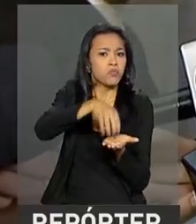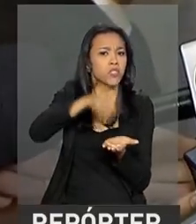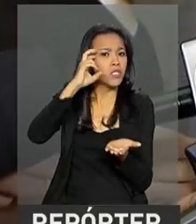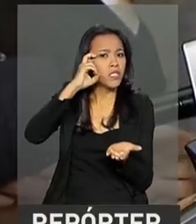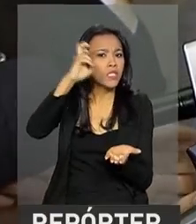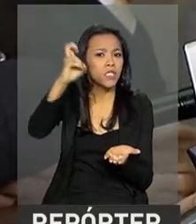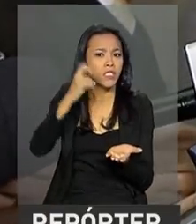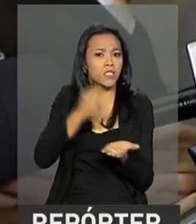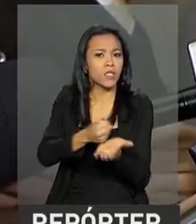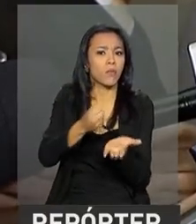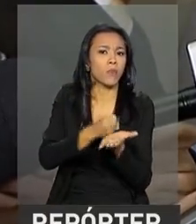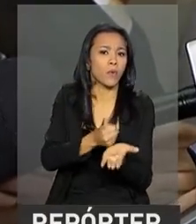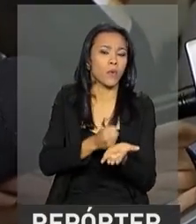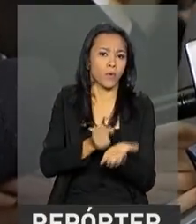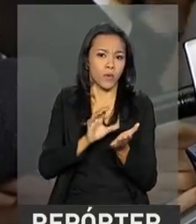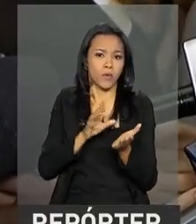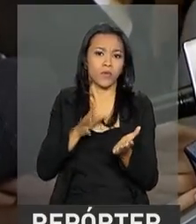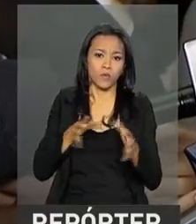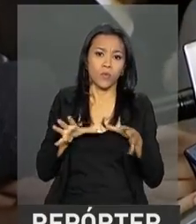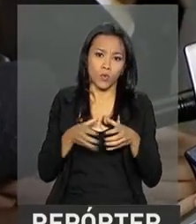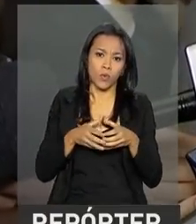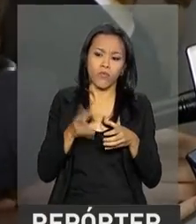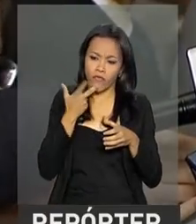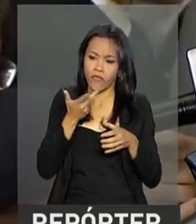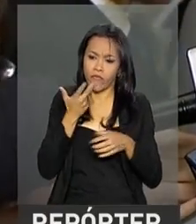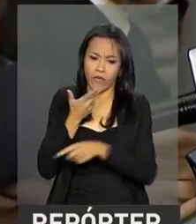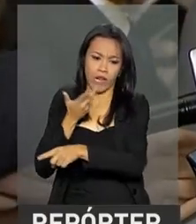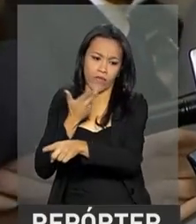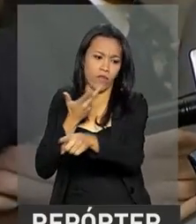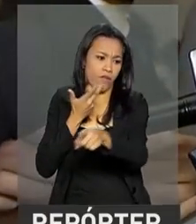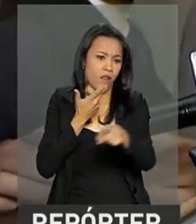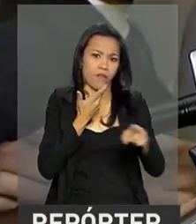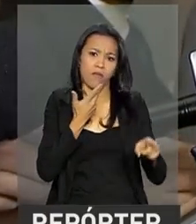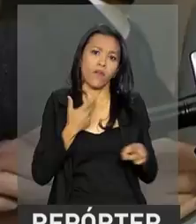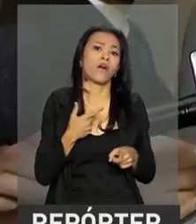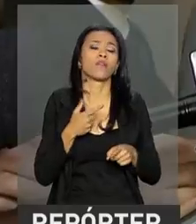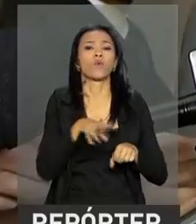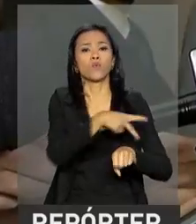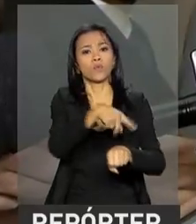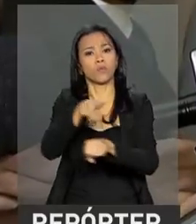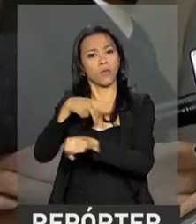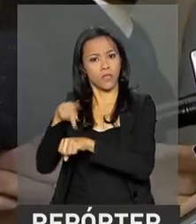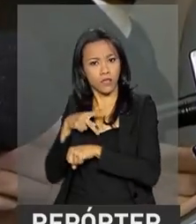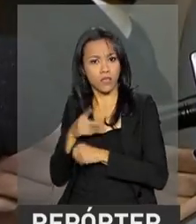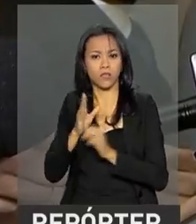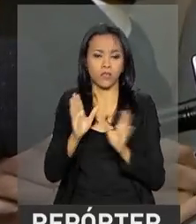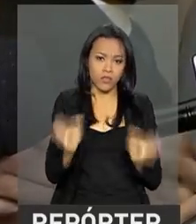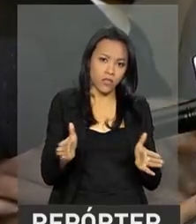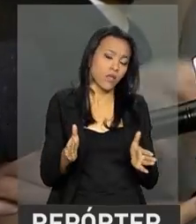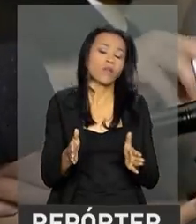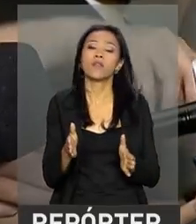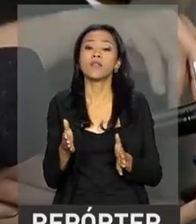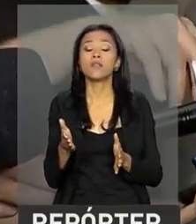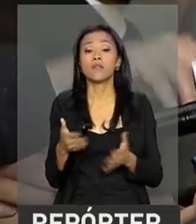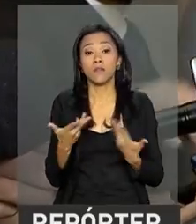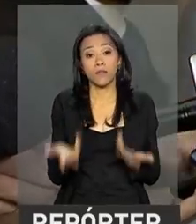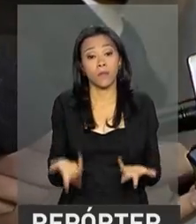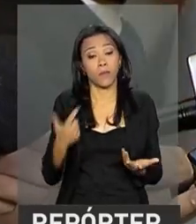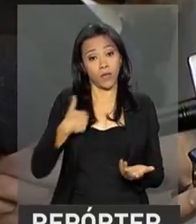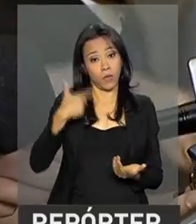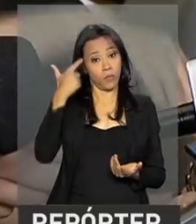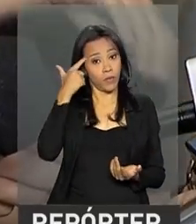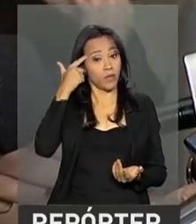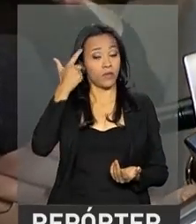os BRICS. Isto foi mencionado por vários, entre os quais o presidente Putin. Né? Então, eu penso